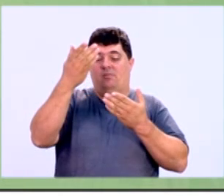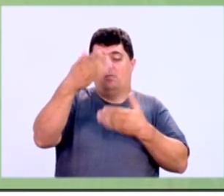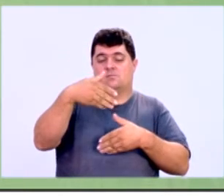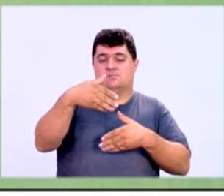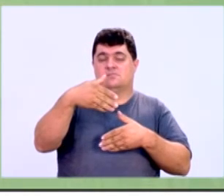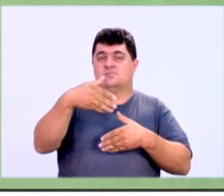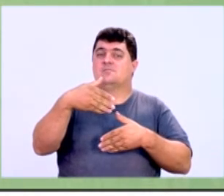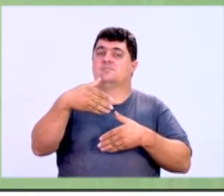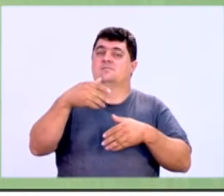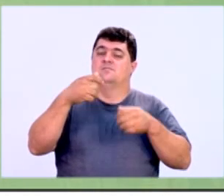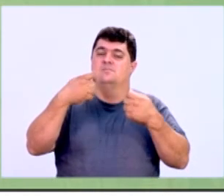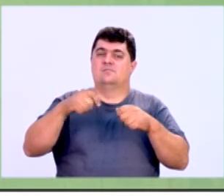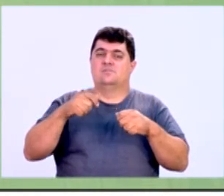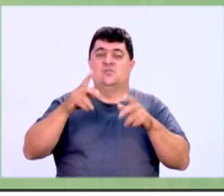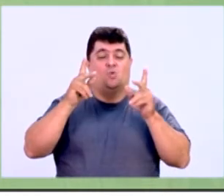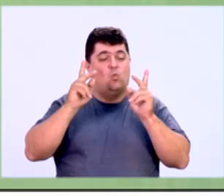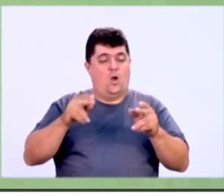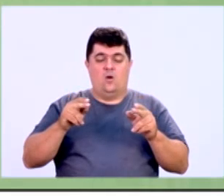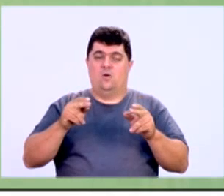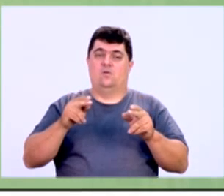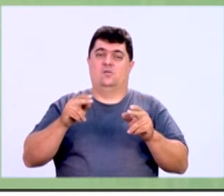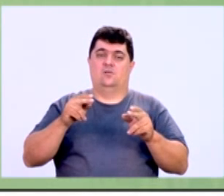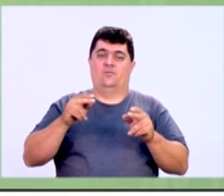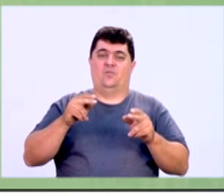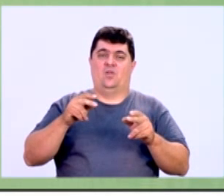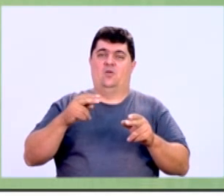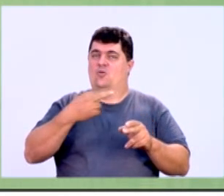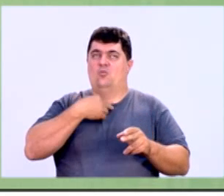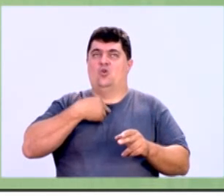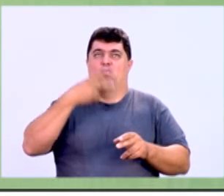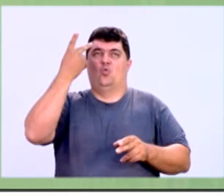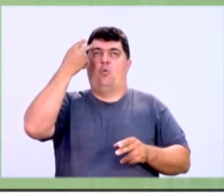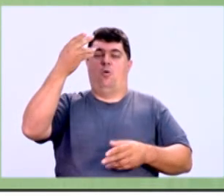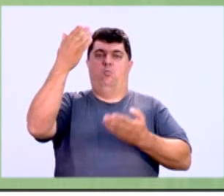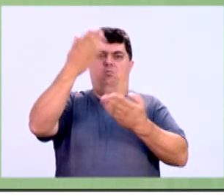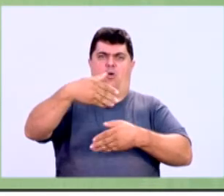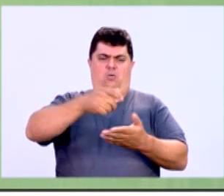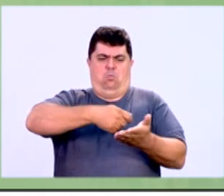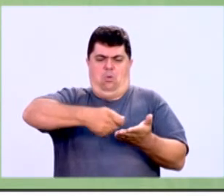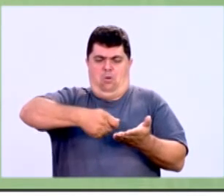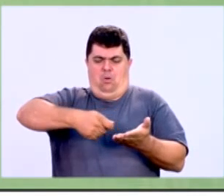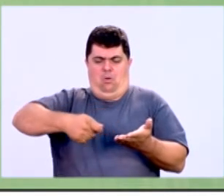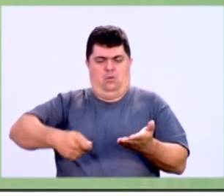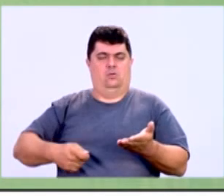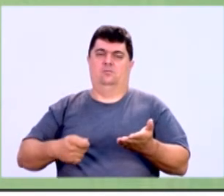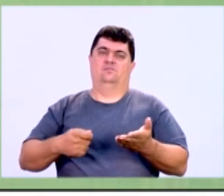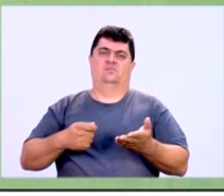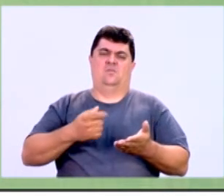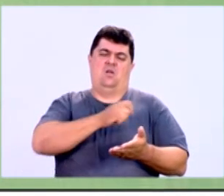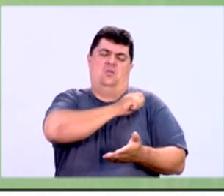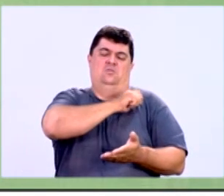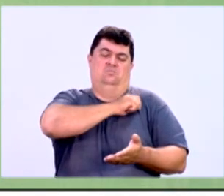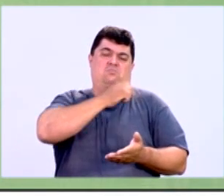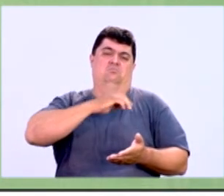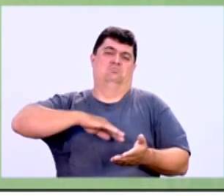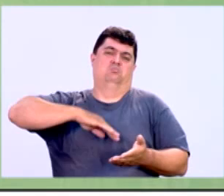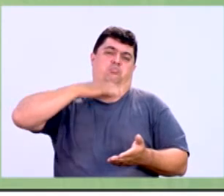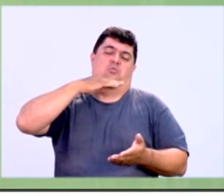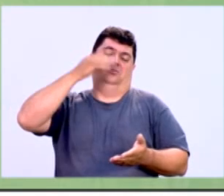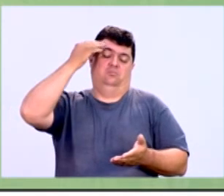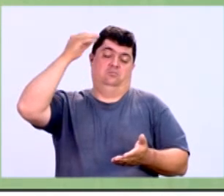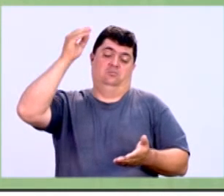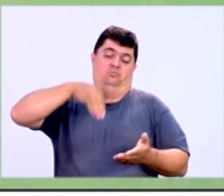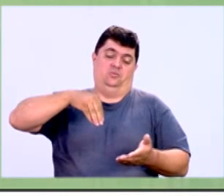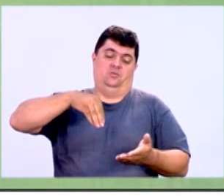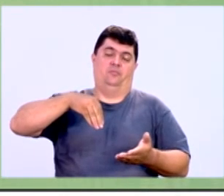avaliação ela deve ser tão dinâmica como o próprio recurso utilizado para ministrar os conteúdos. Então, a avaliação na